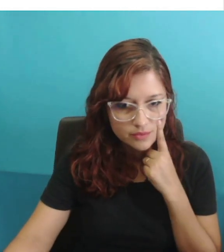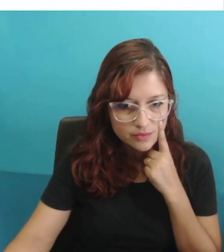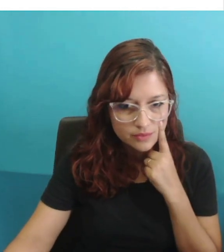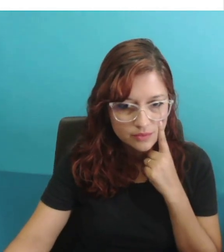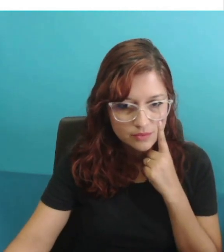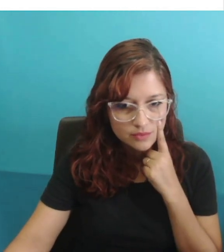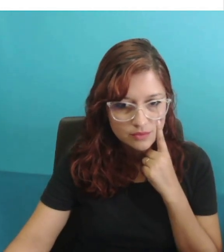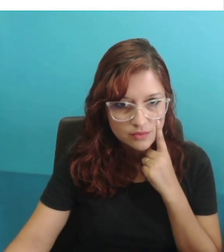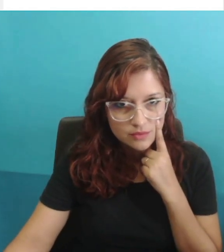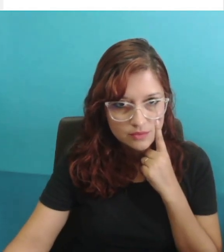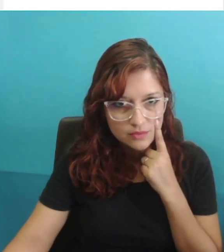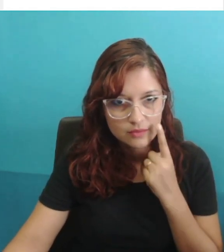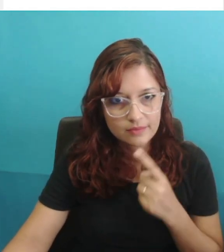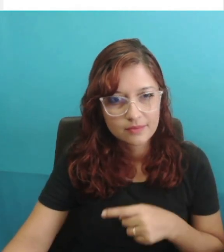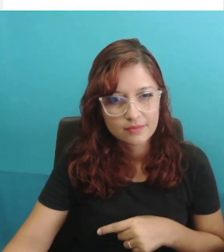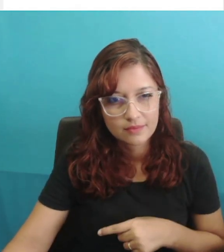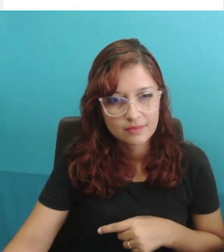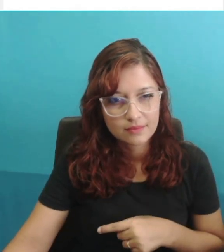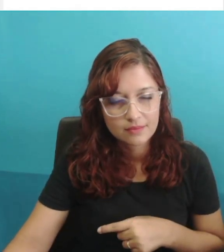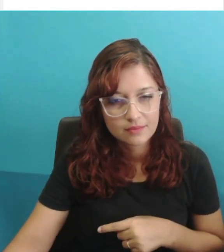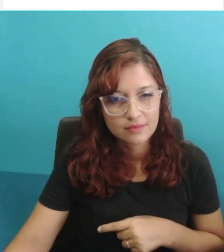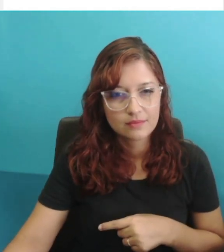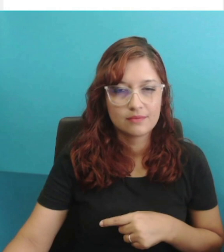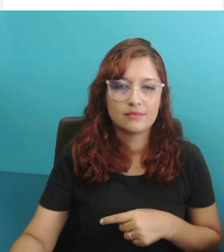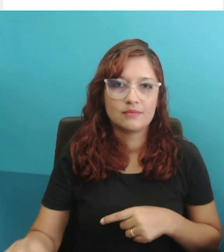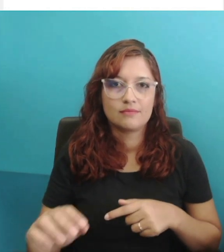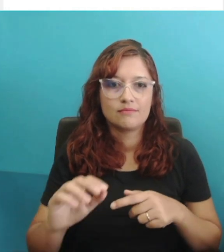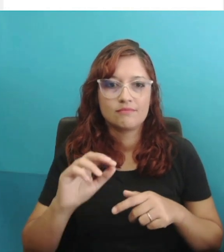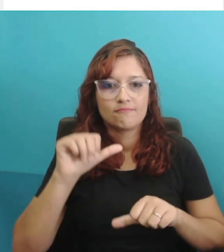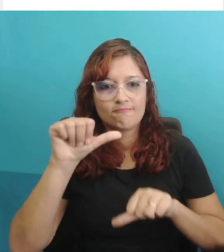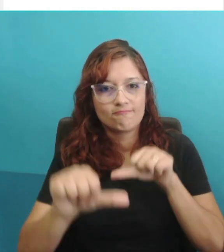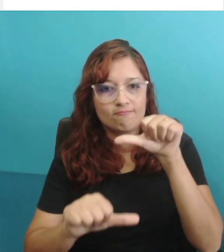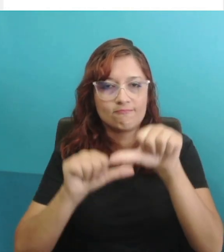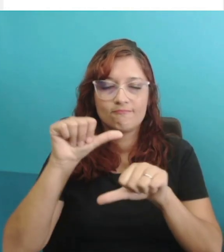mas existem os verbos irregulares.